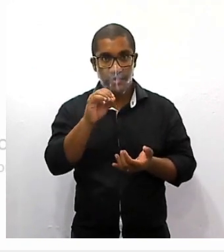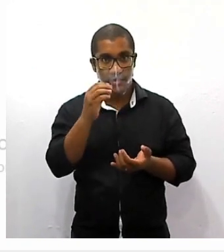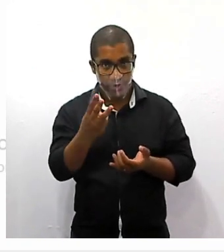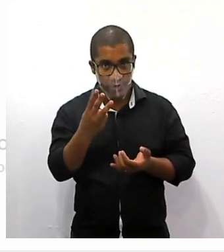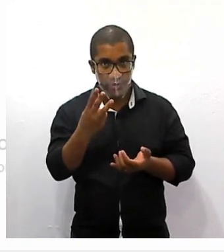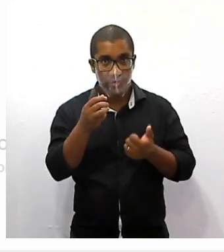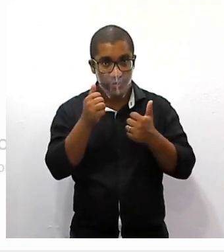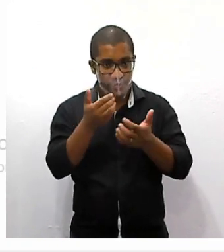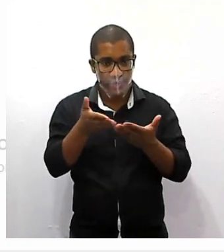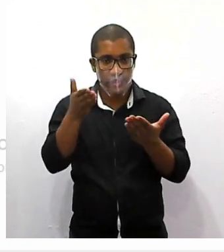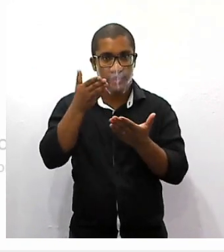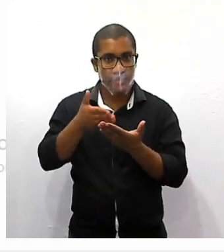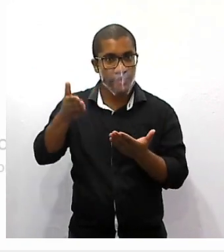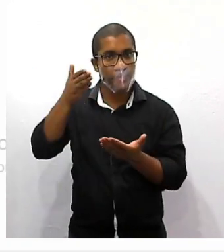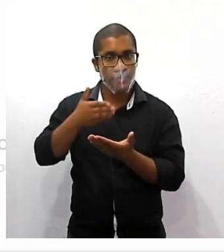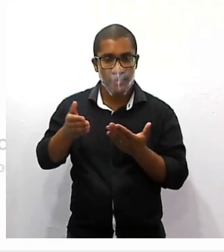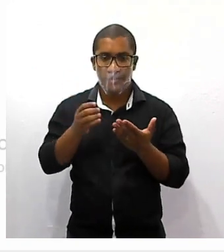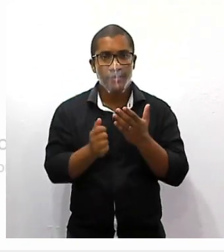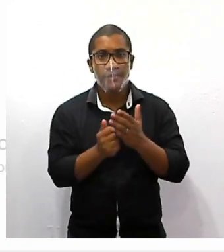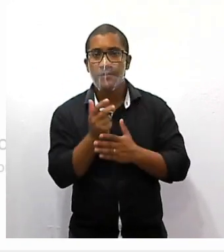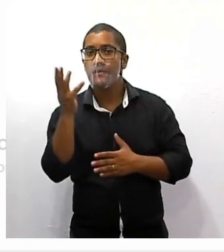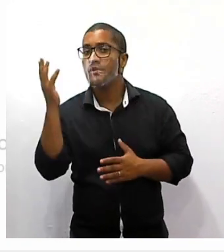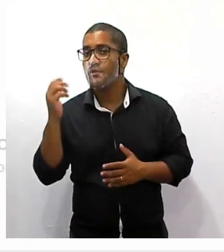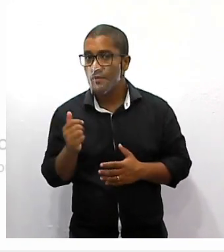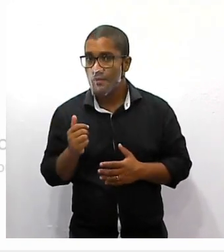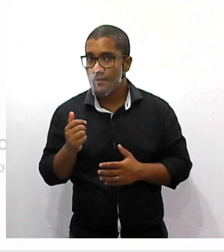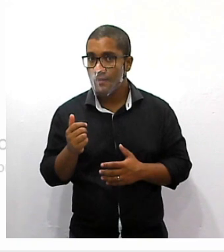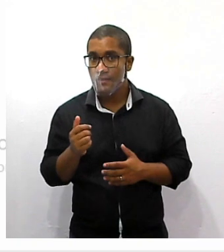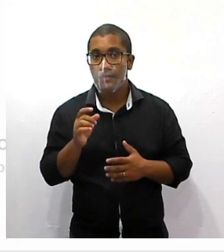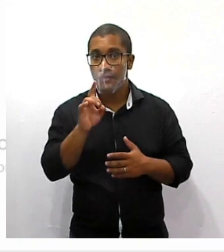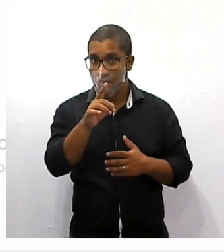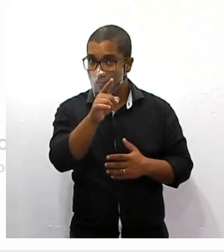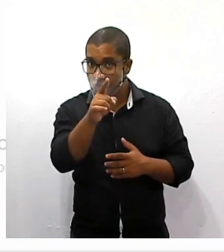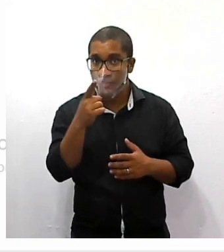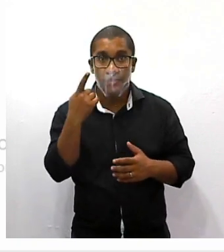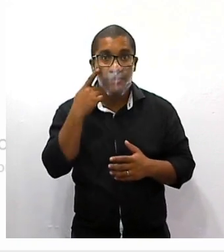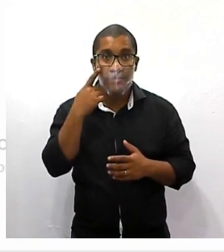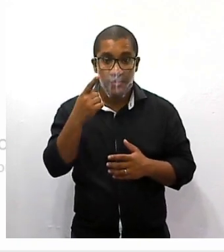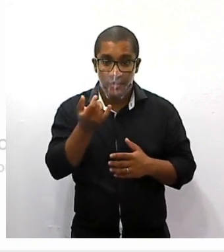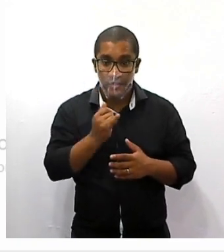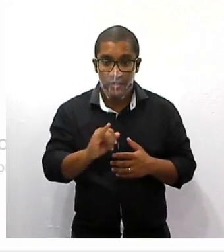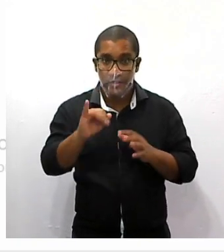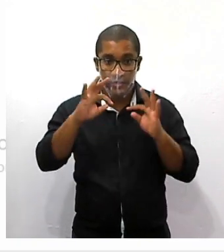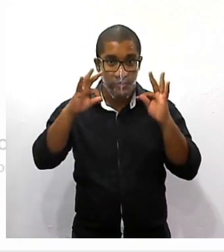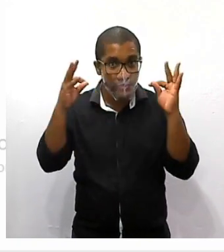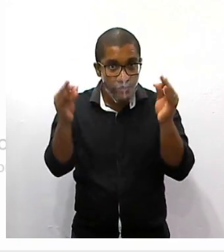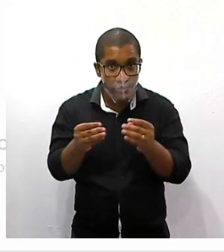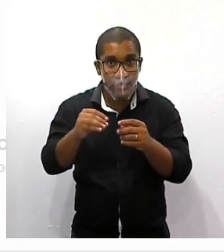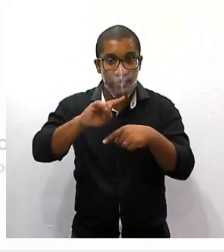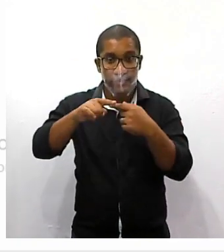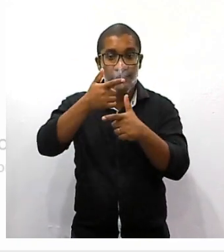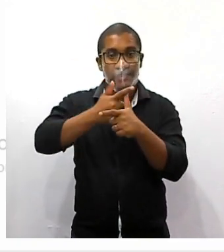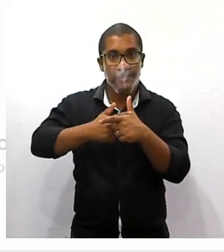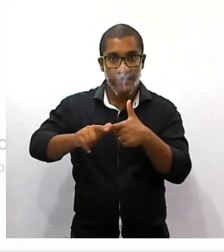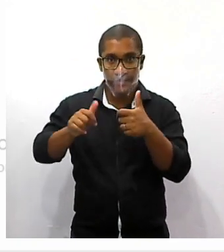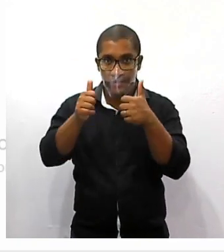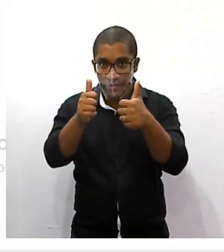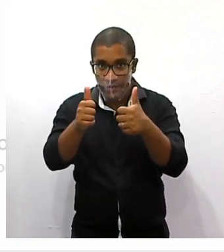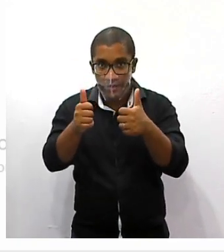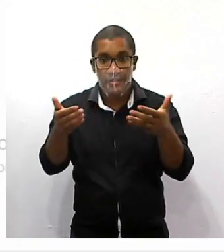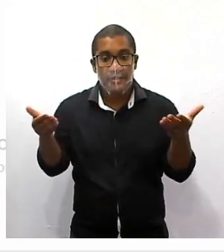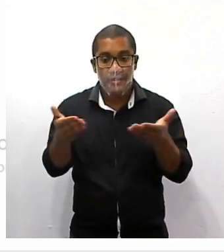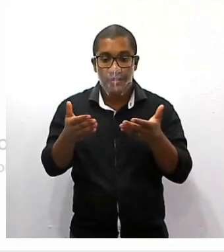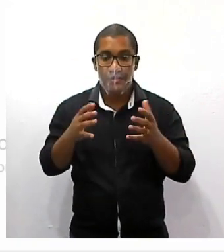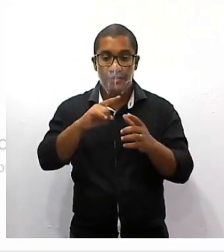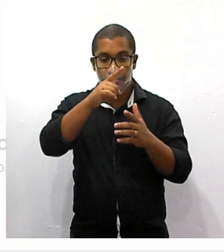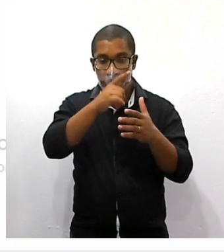0,03. Então, quantas vezes ele passou? É só você pegar a energia total e dividir. Bom, agora, meu querido, ele dá